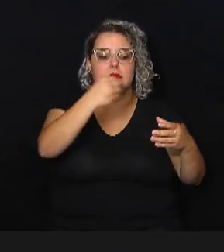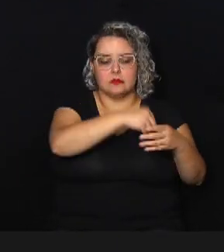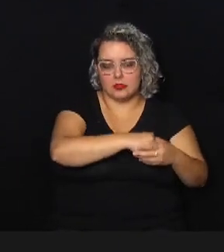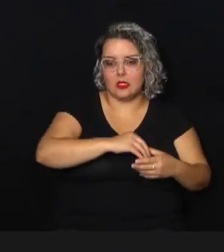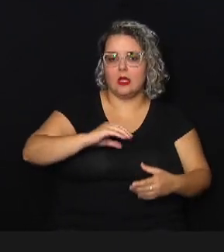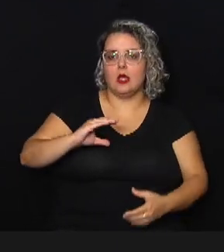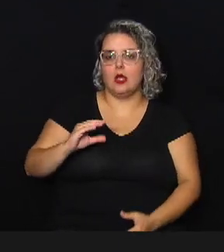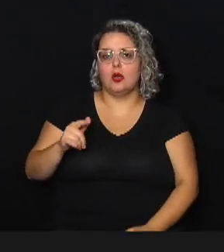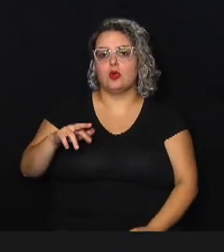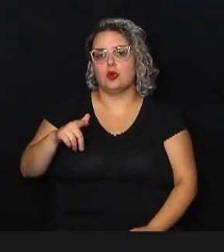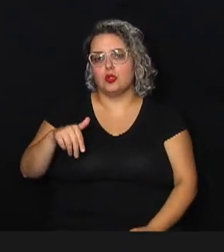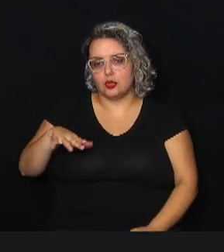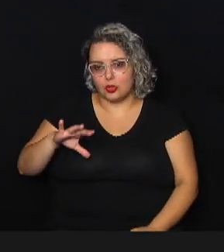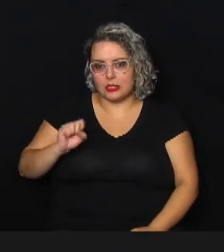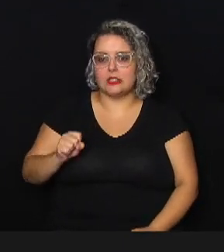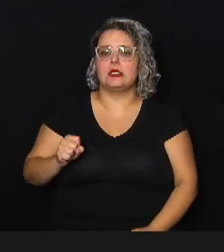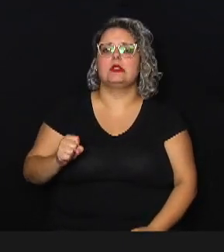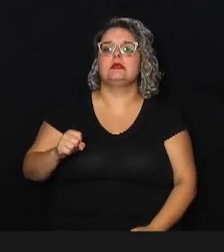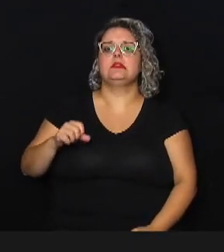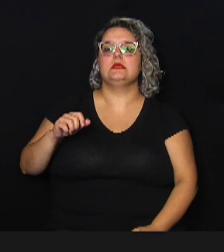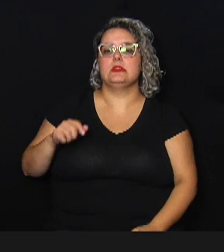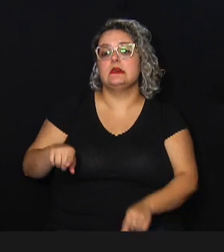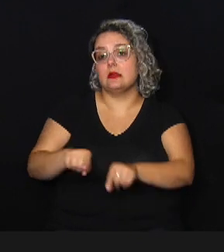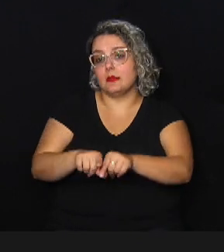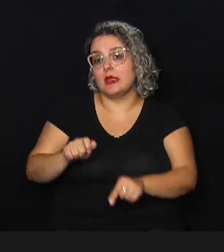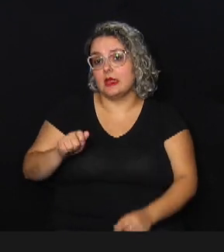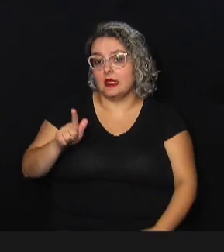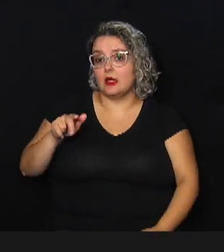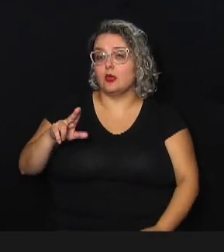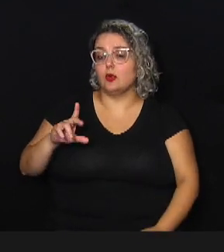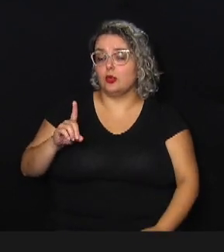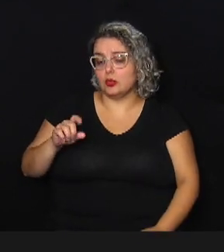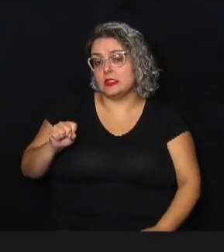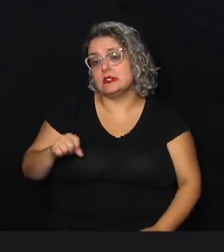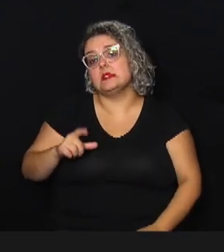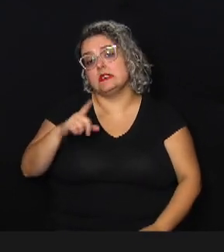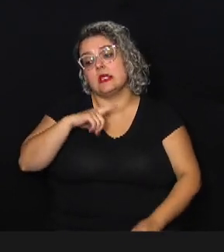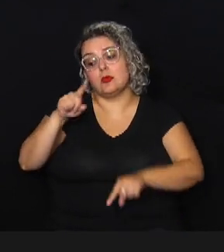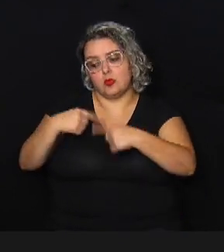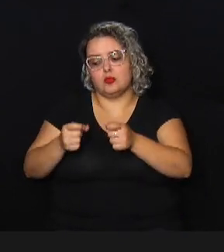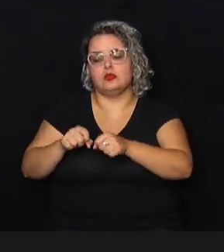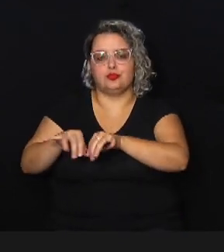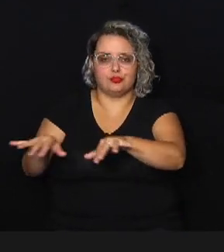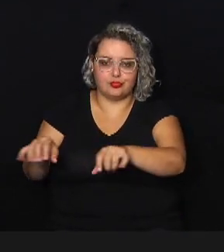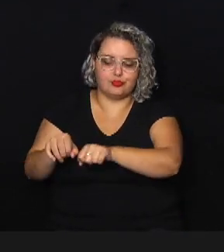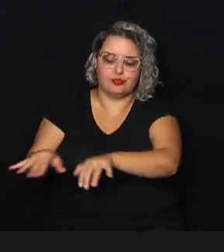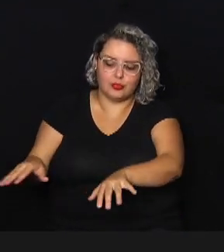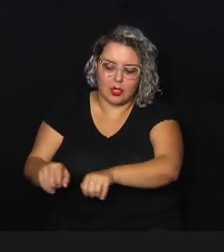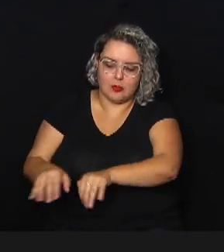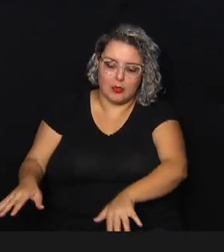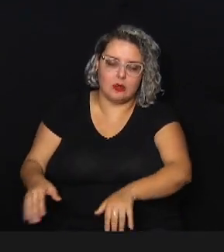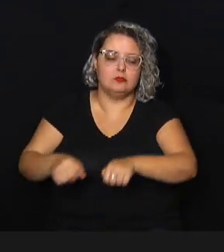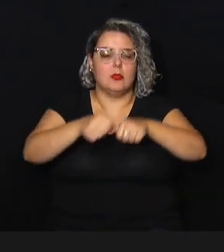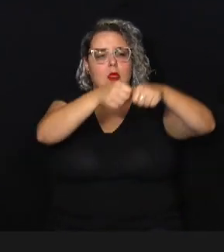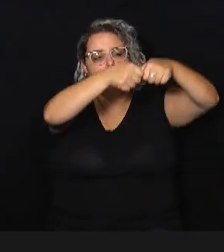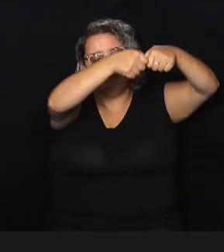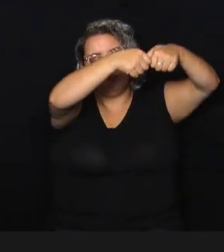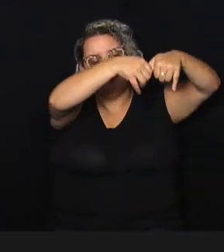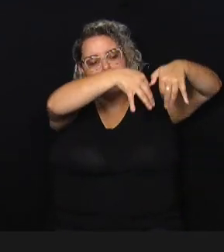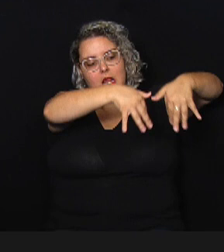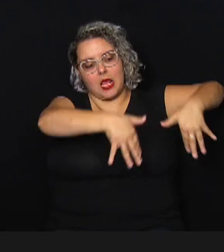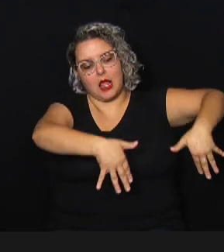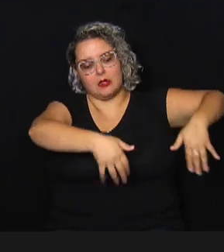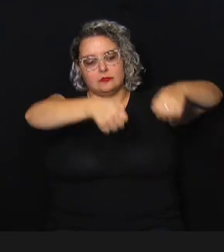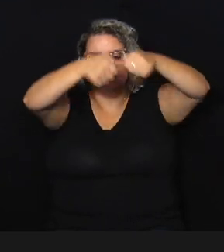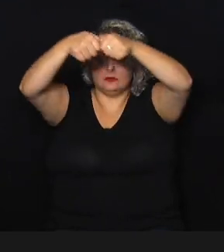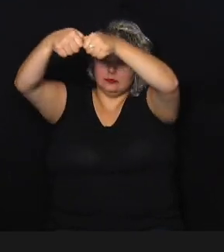você ainda tem alguns subtipos para baixo, que hoje a gente sabe a importância de se definir bem. Eu costumo brincar, falar,